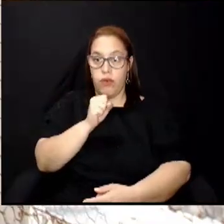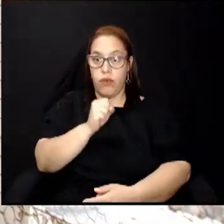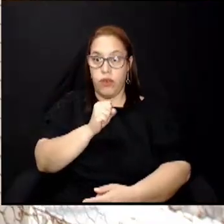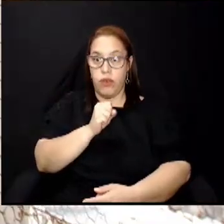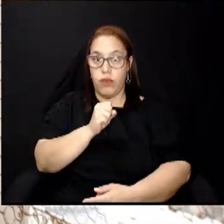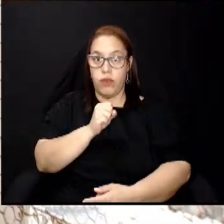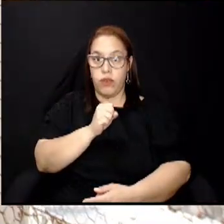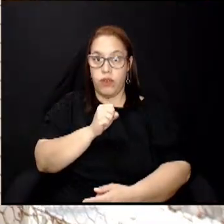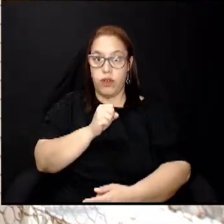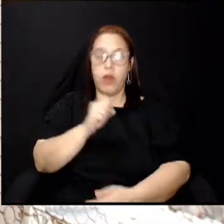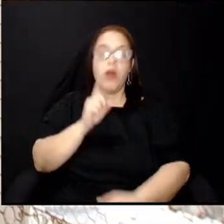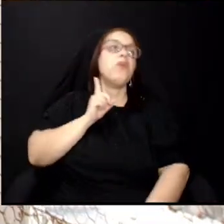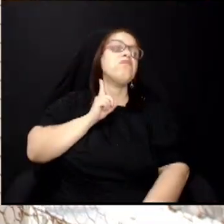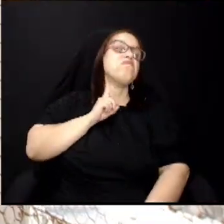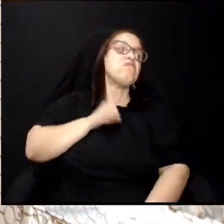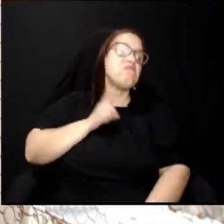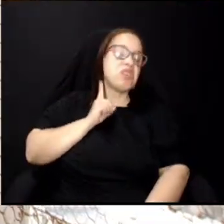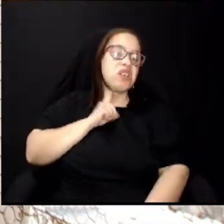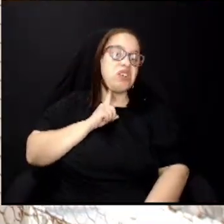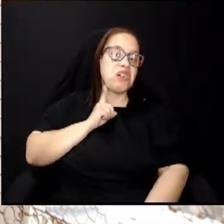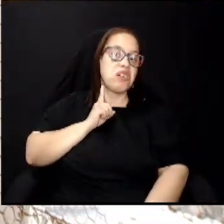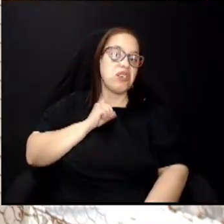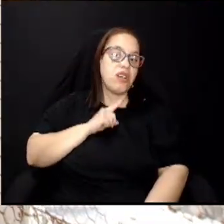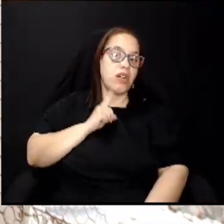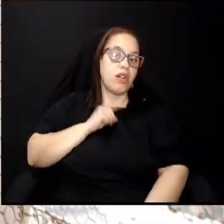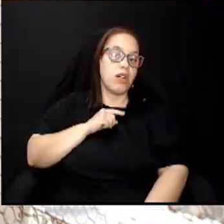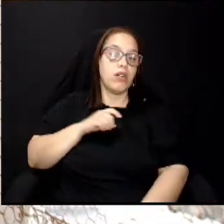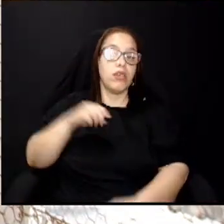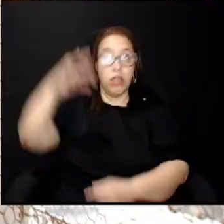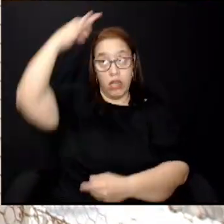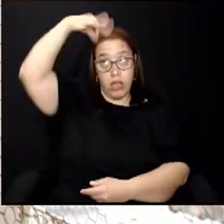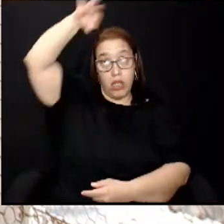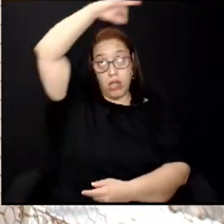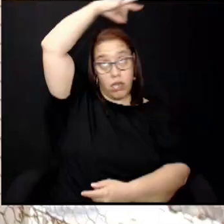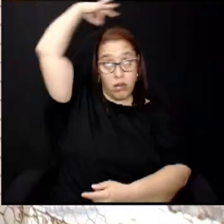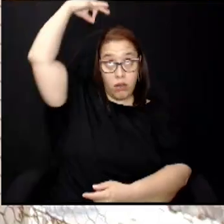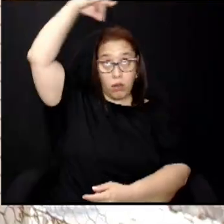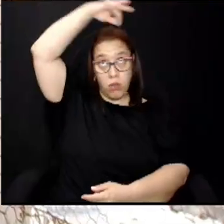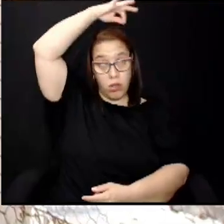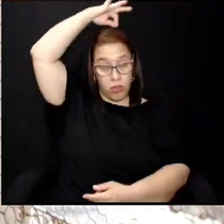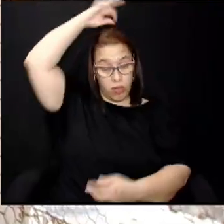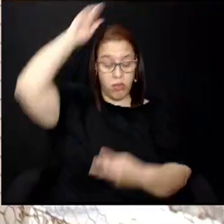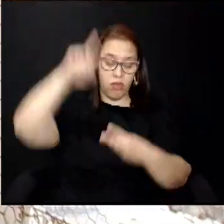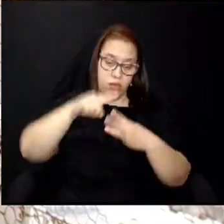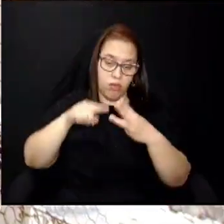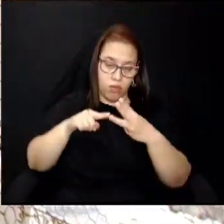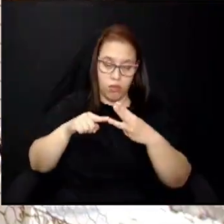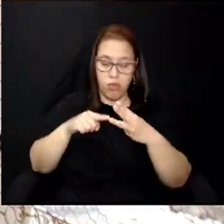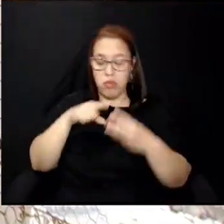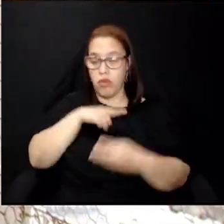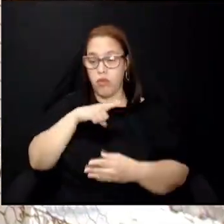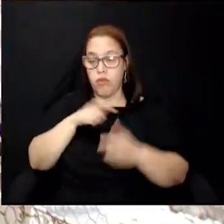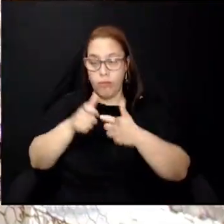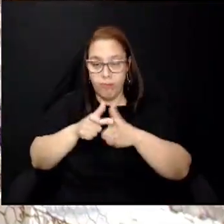tem bastante empreendimento, Espírito Santo nessa linha, né? E a gente tem o quê? Um crescimento na